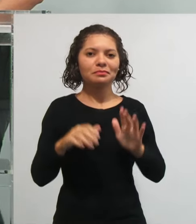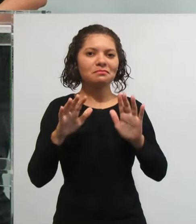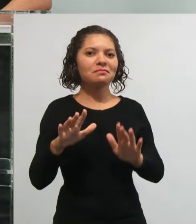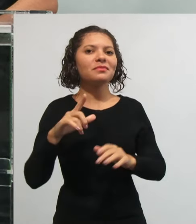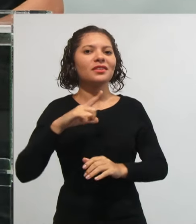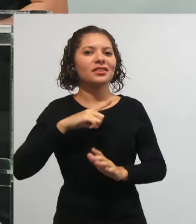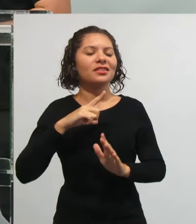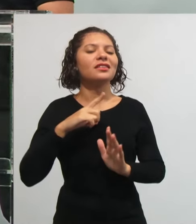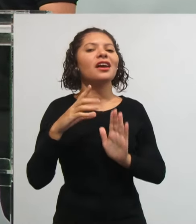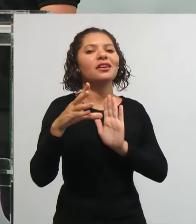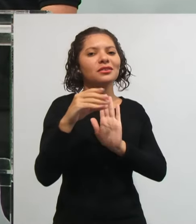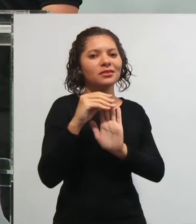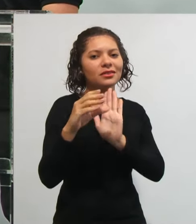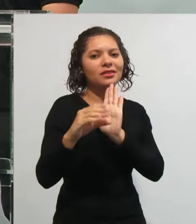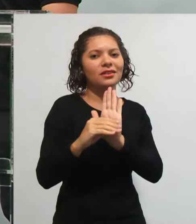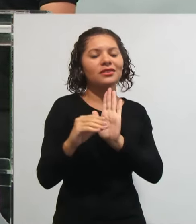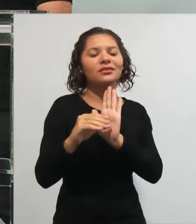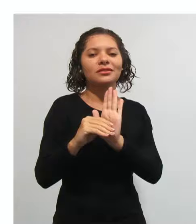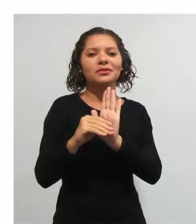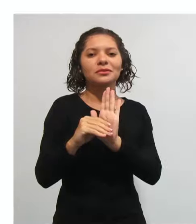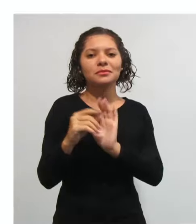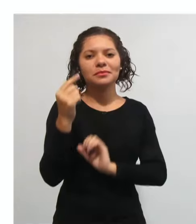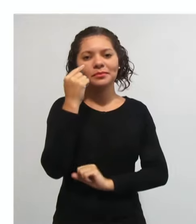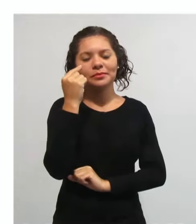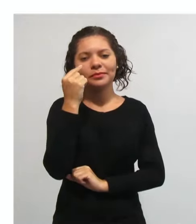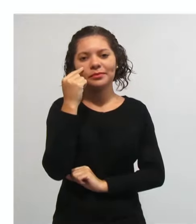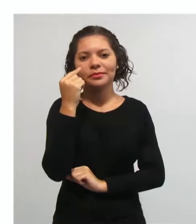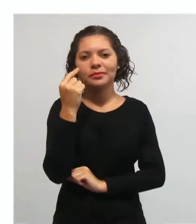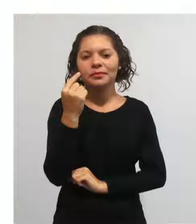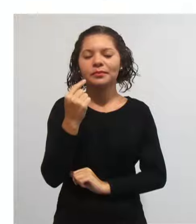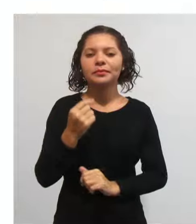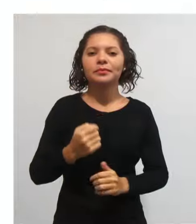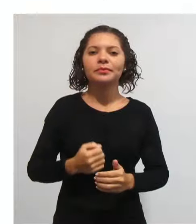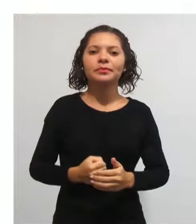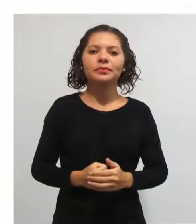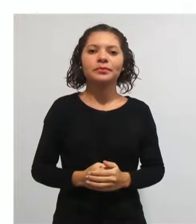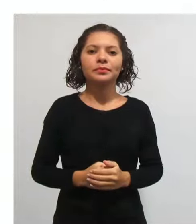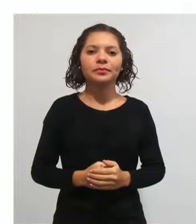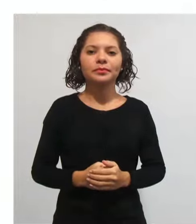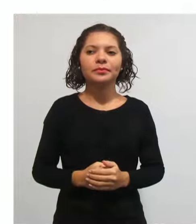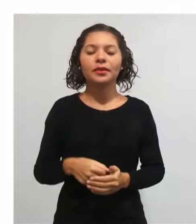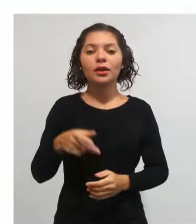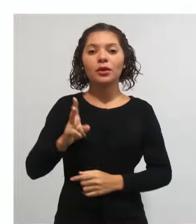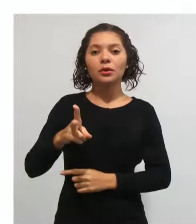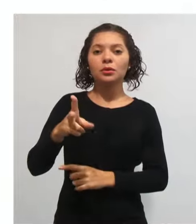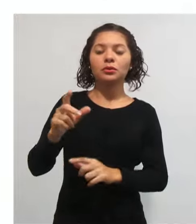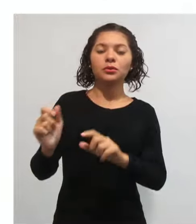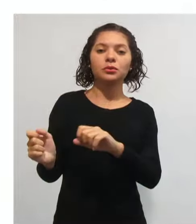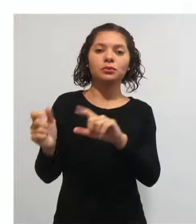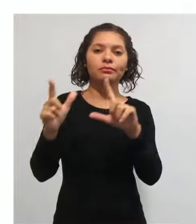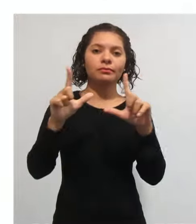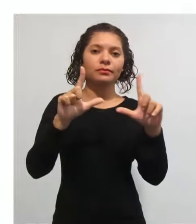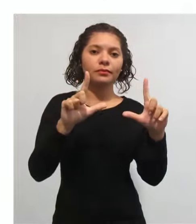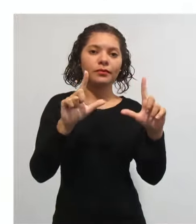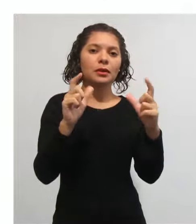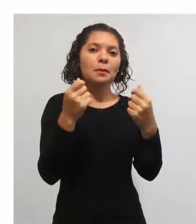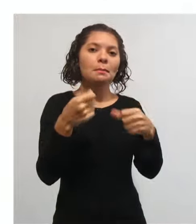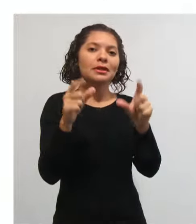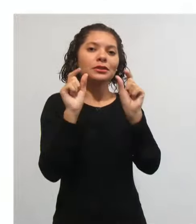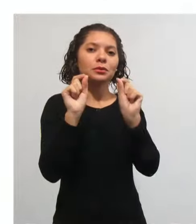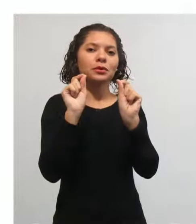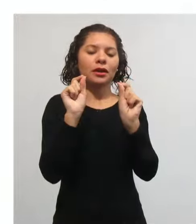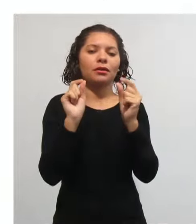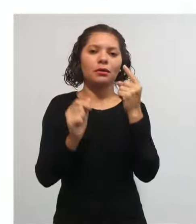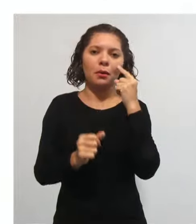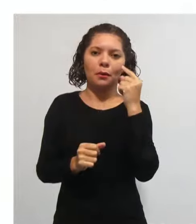tem mais coisa pra gente ver a respeito de inovação e para que a gente possa continuar é necessário a gente quebrar alguns